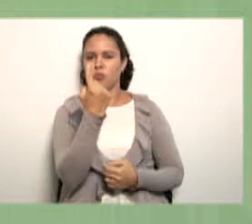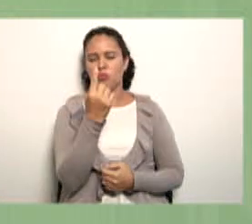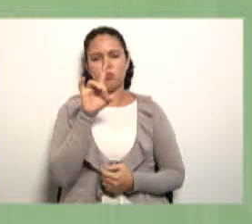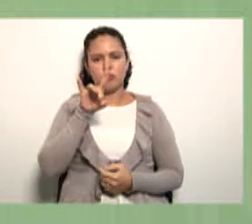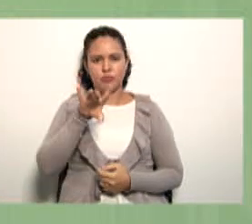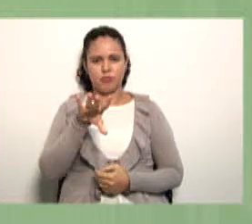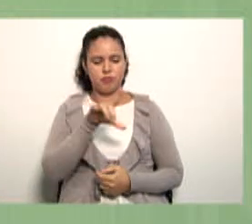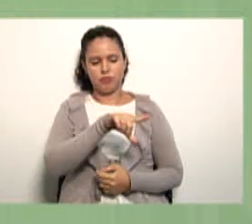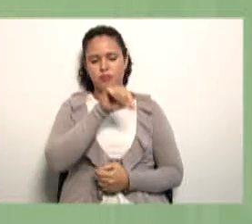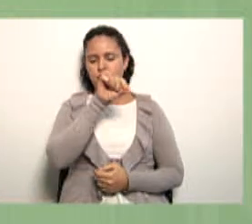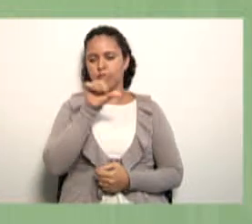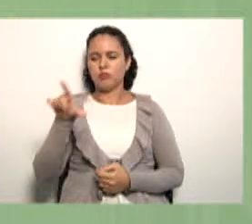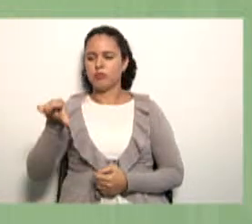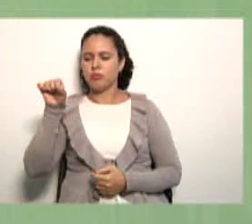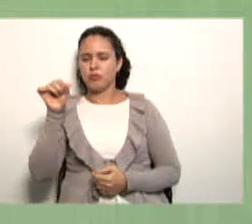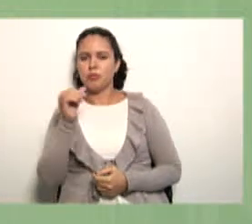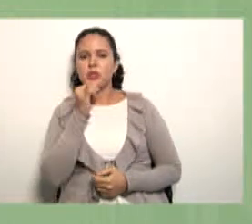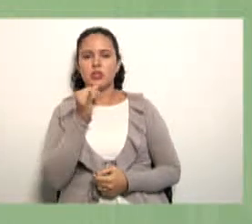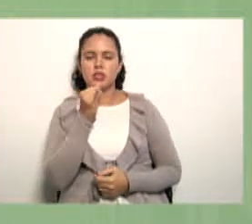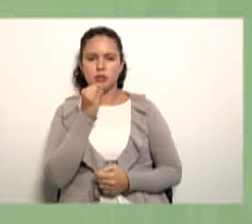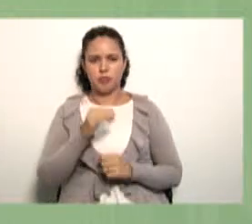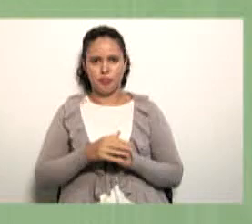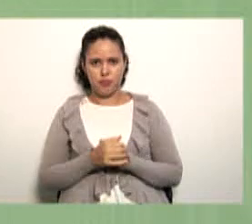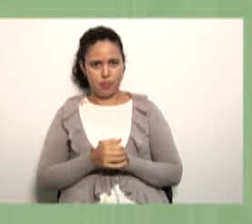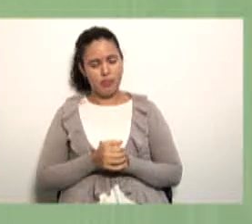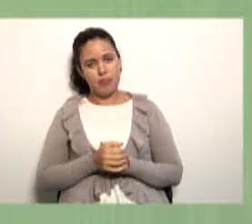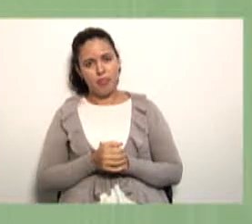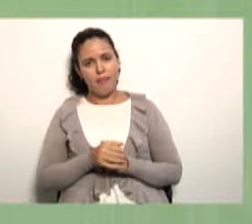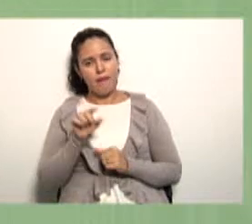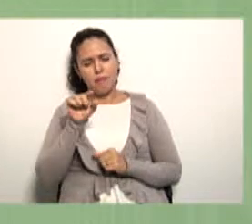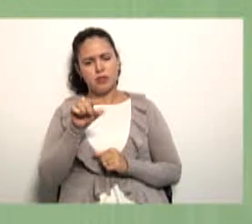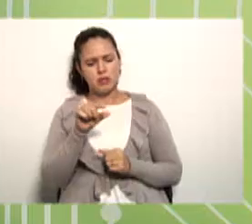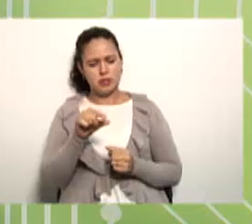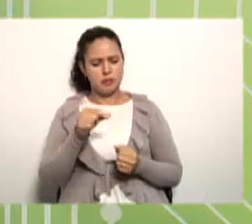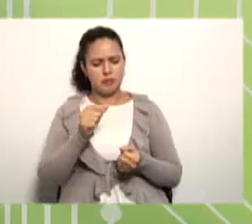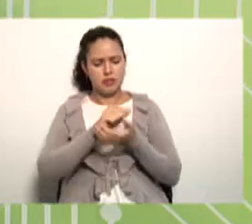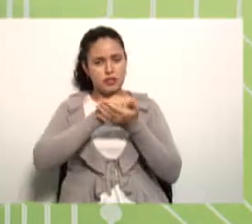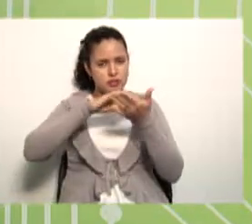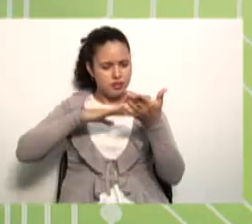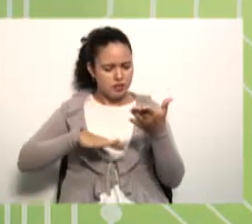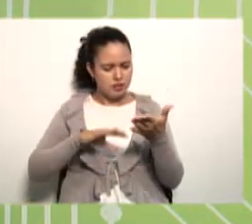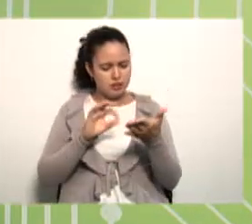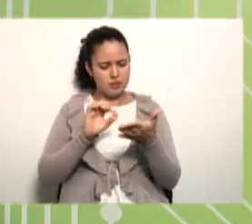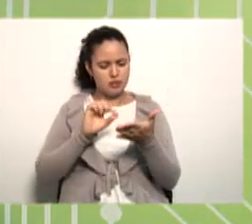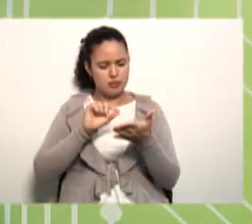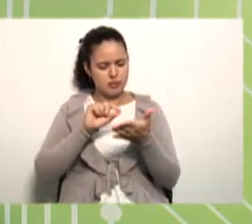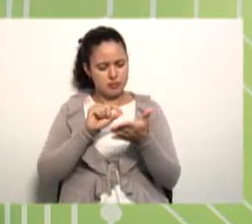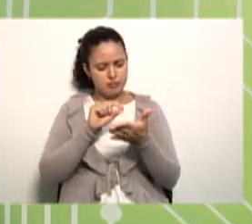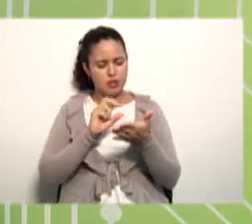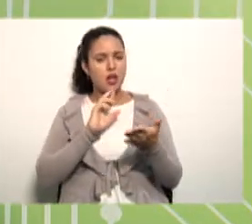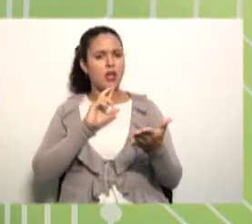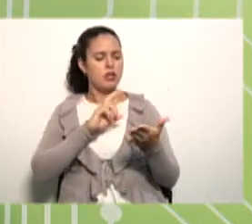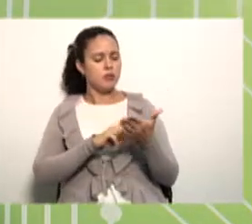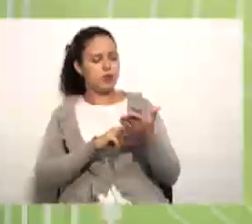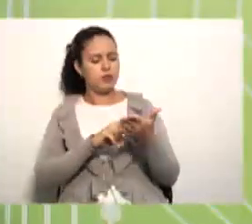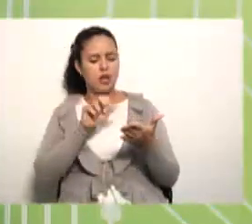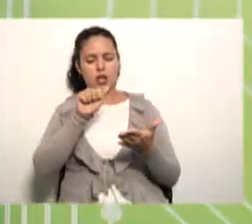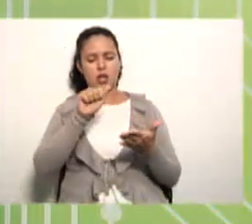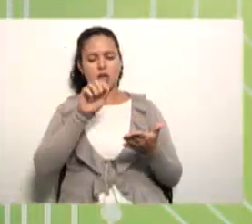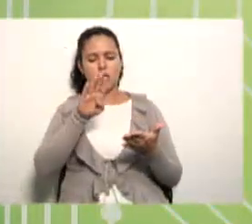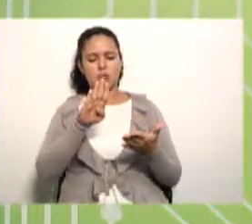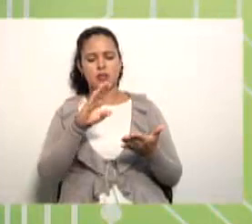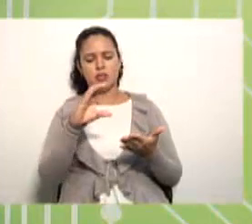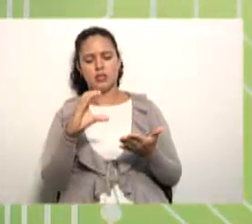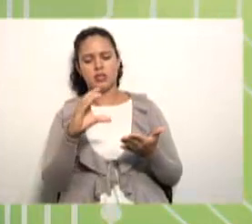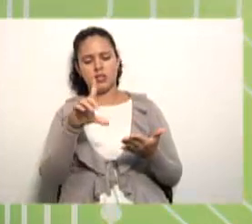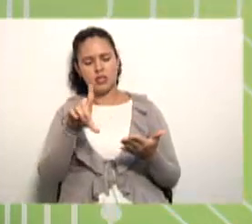exemplos. Por exemplo, quando você está respondendo uma questão de múltipla escolha, você pode clicar na resposta A, B, C, D ou E.